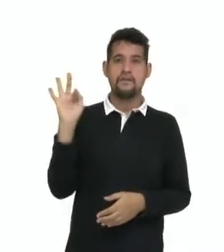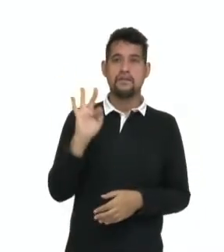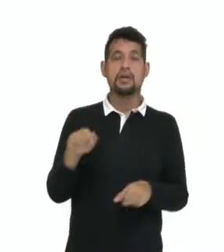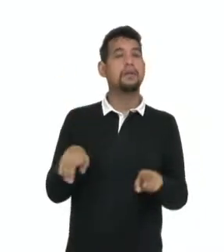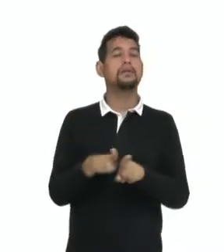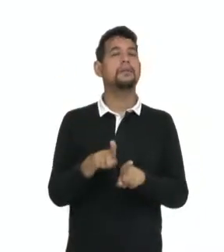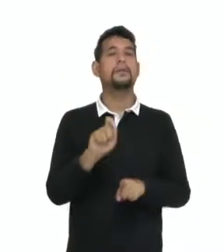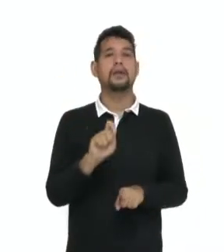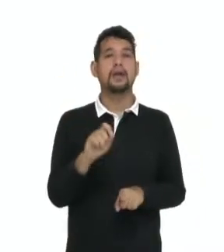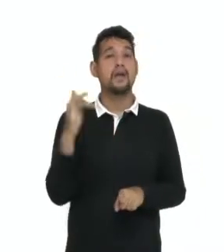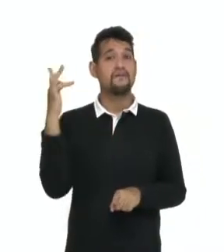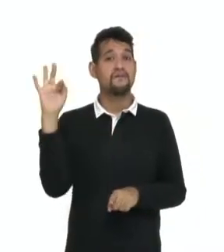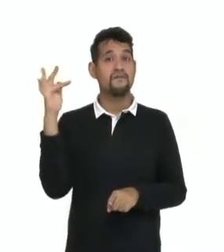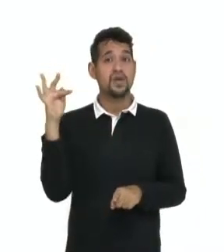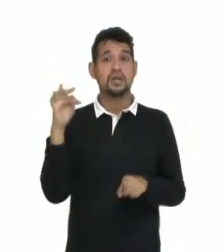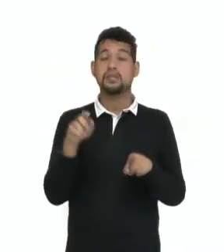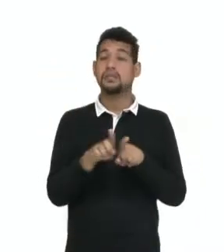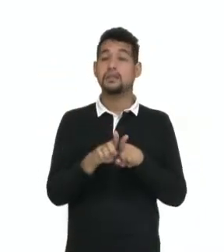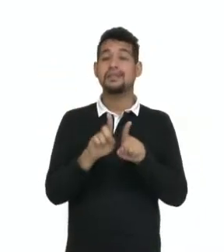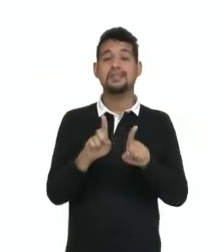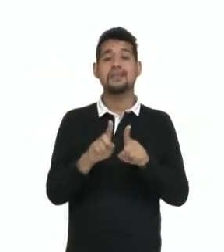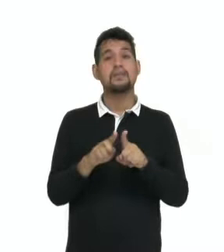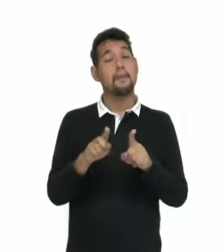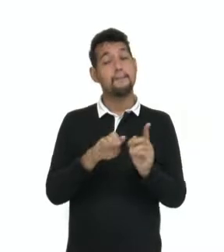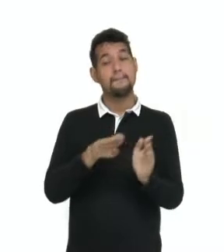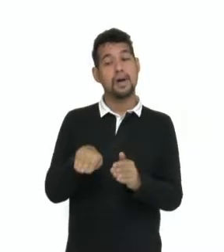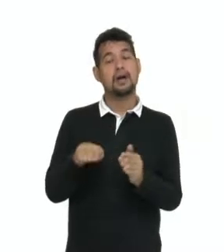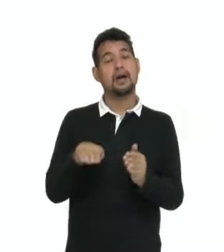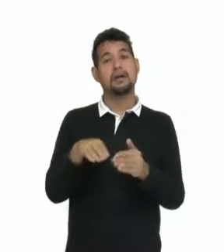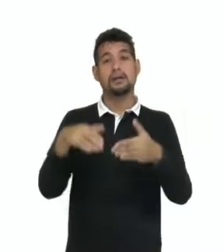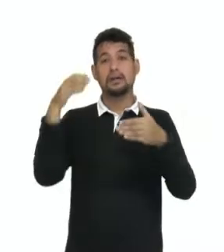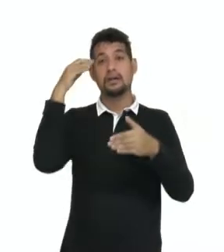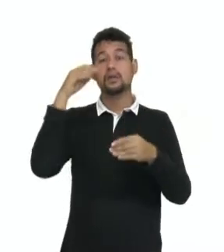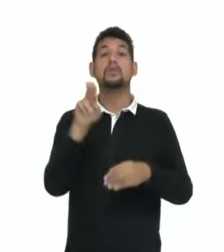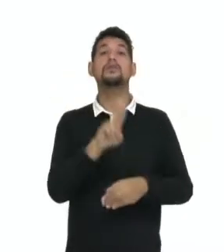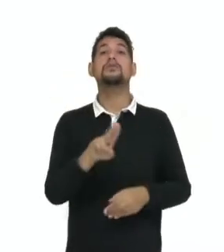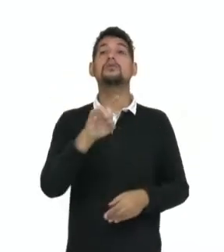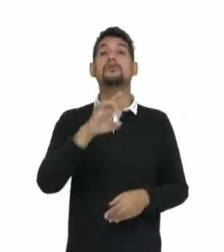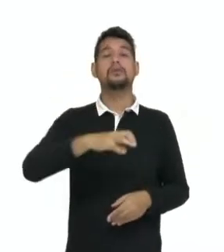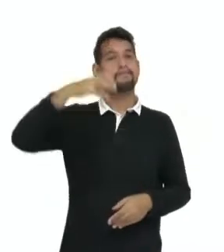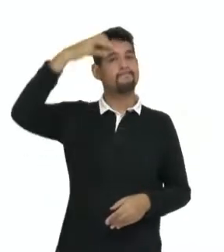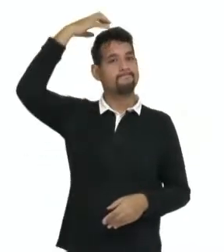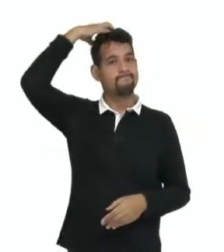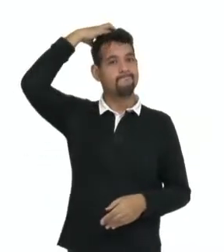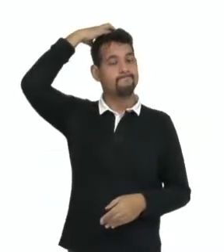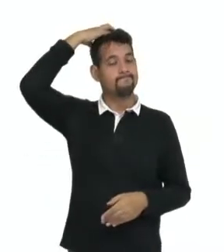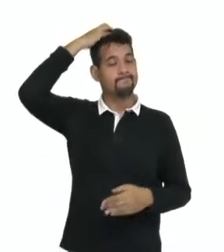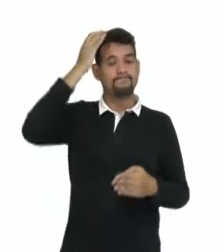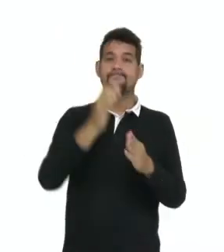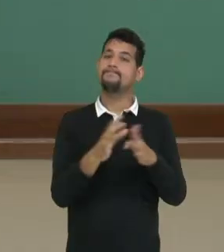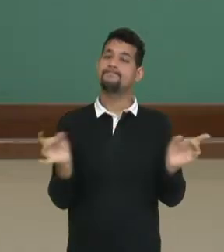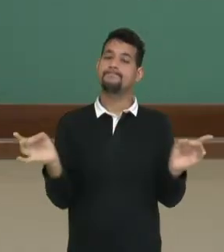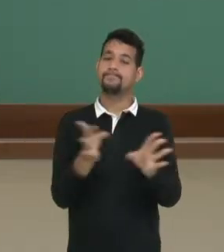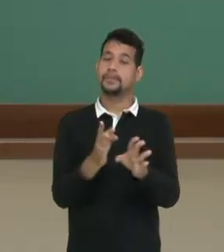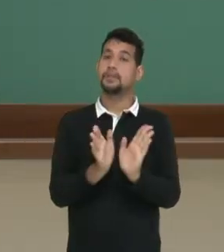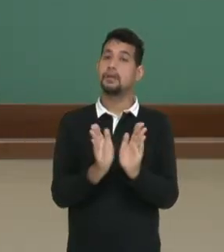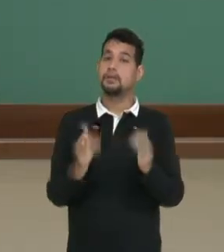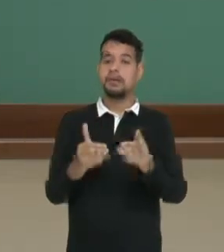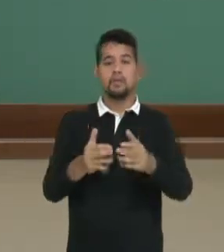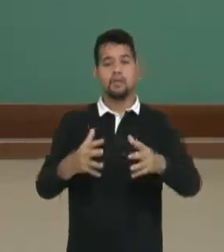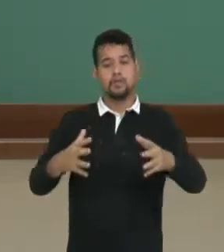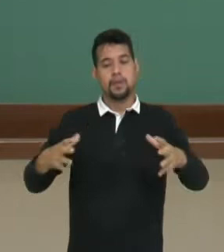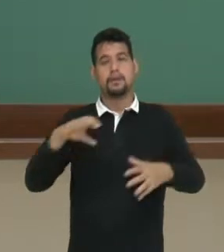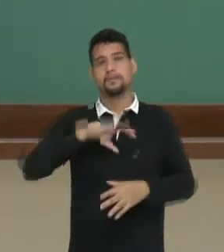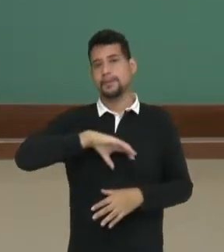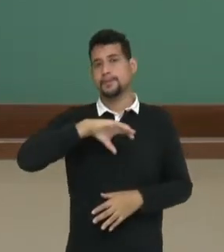a abdicar a coroa, né? Abolindo-se a monarquia e dilacerando o império colonial português. E daí eu